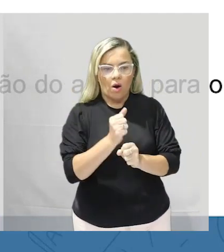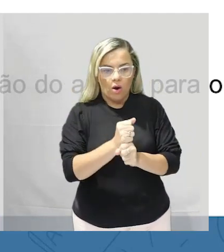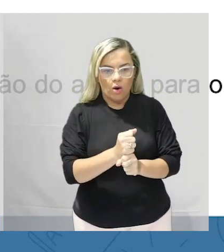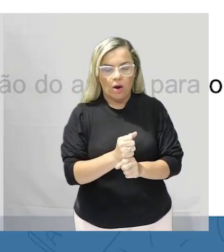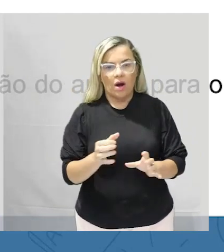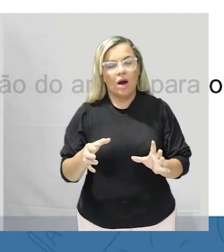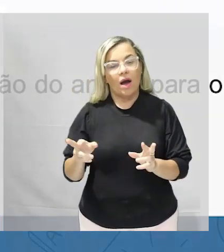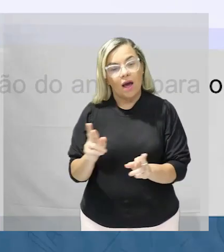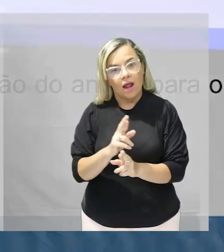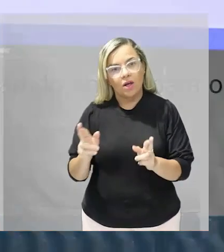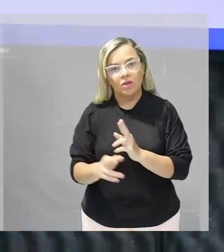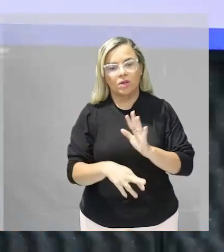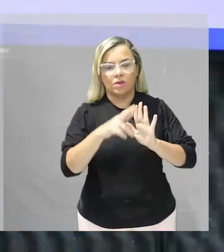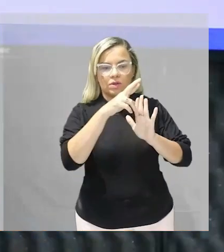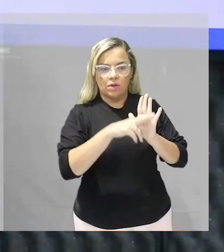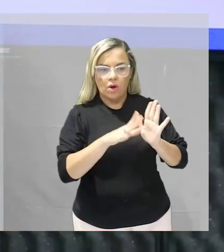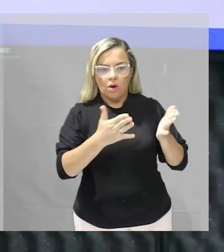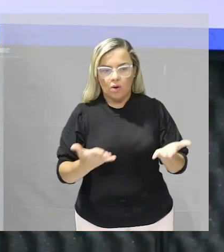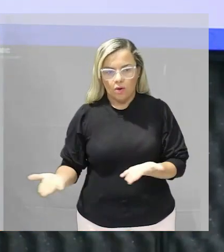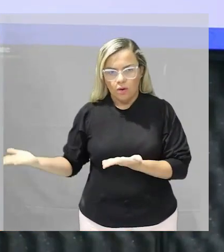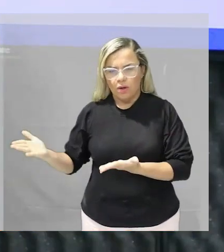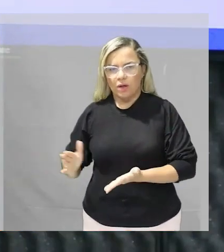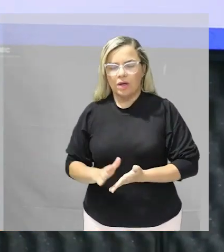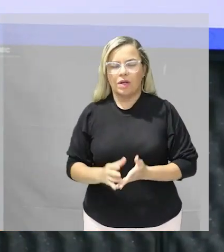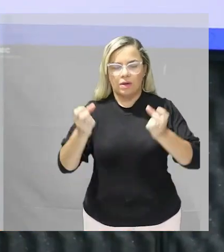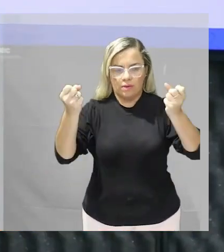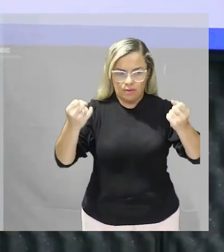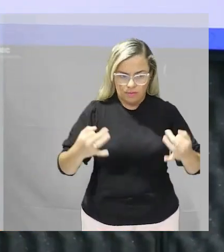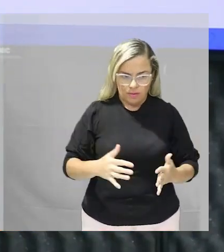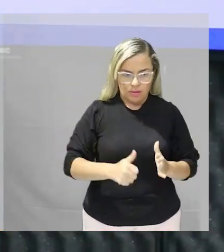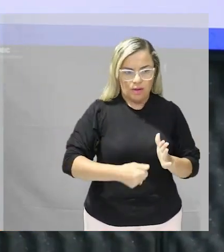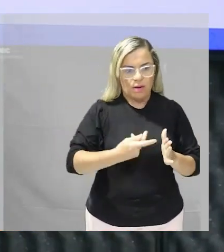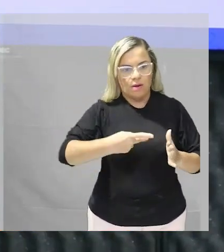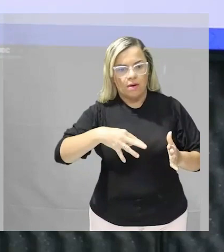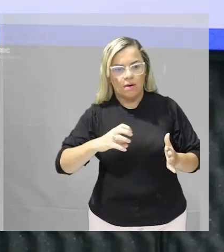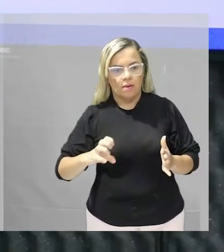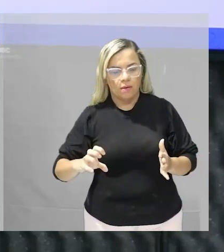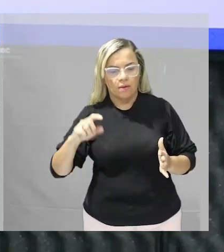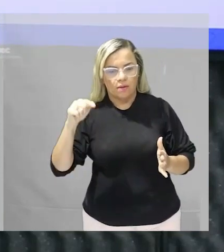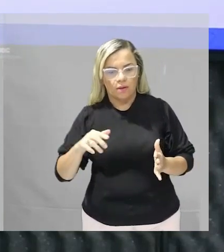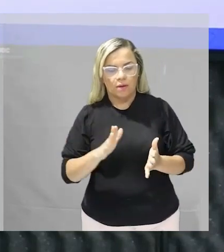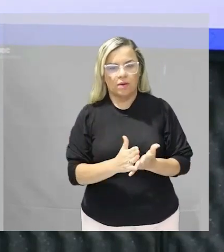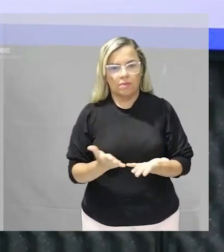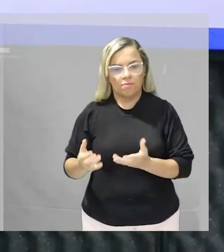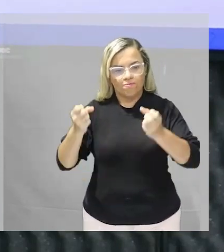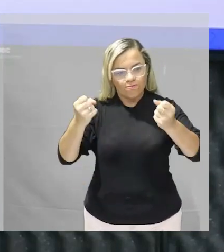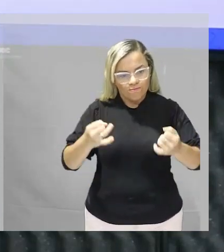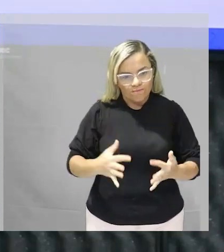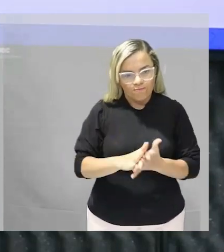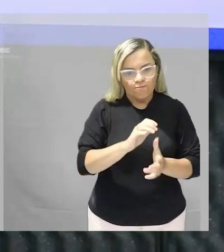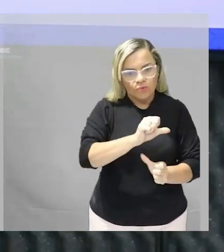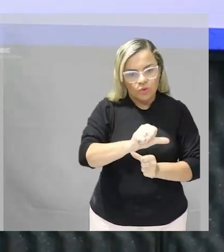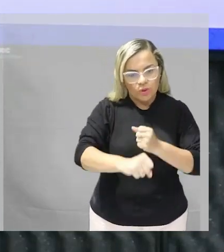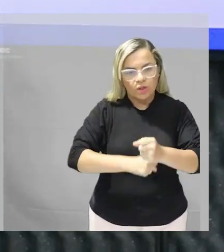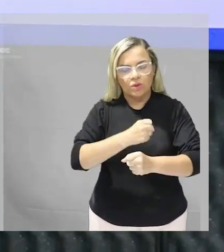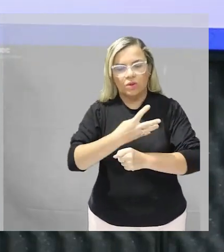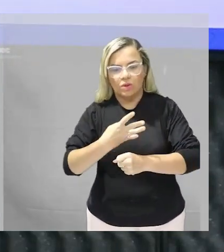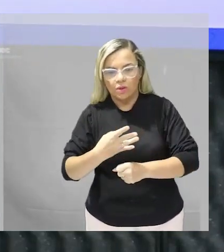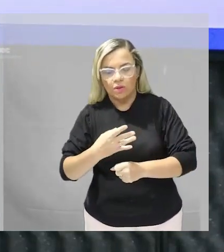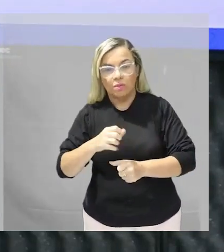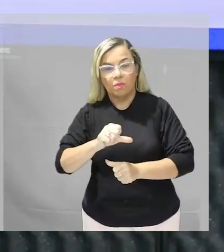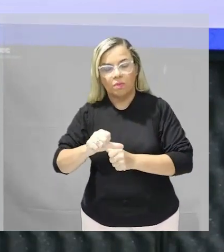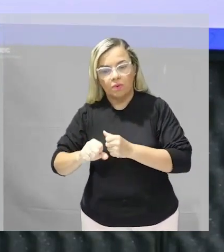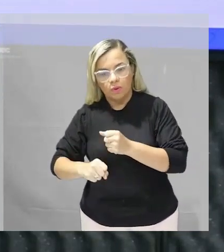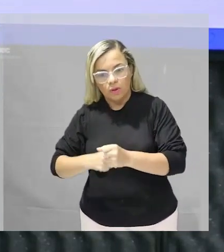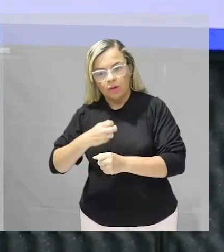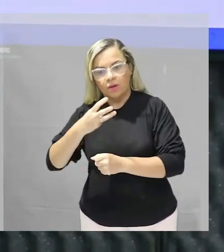com essa regra tá bom que que a regra diz mesmo na primeira parte né diz a variação do ano quatro para o